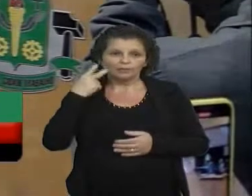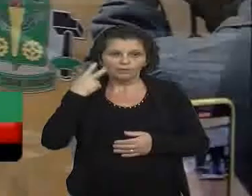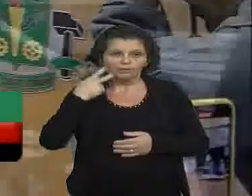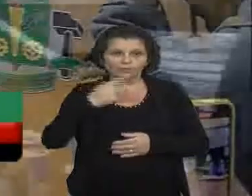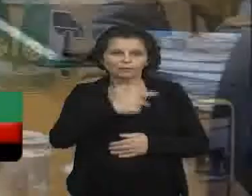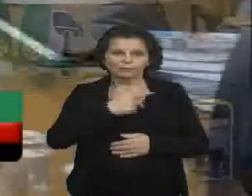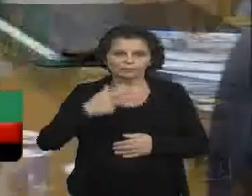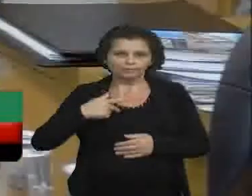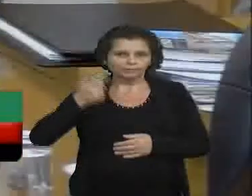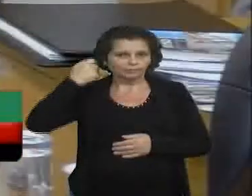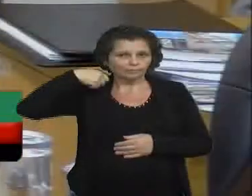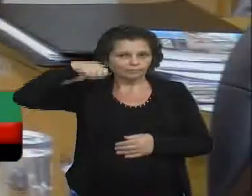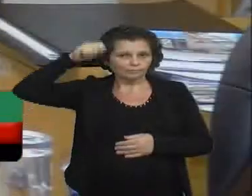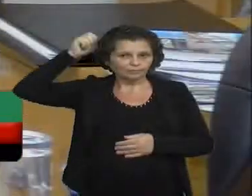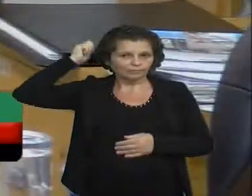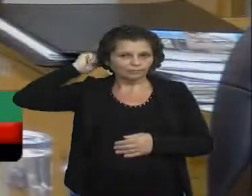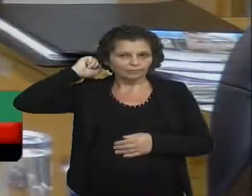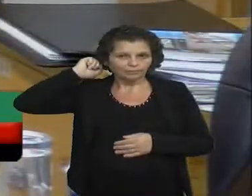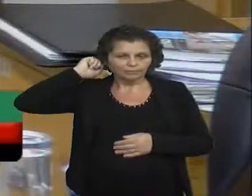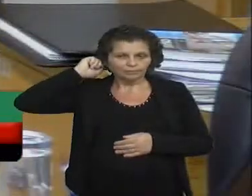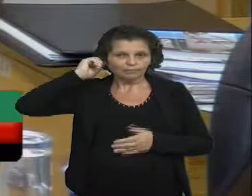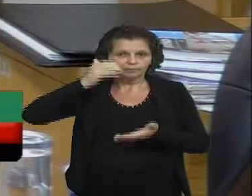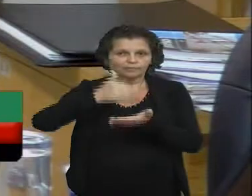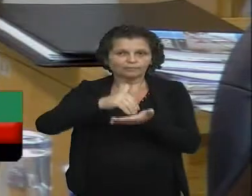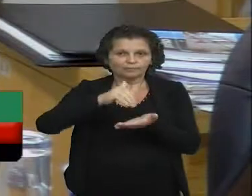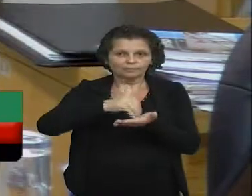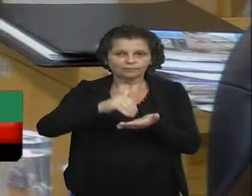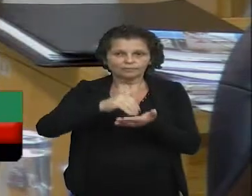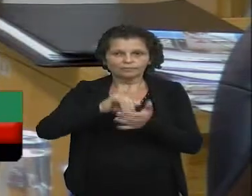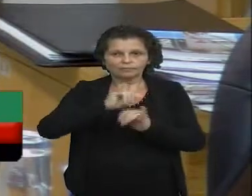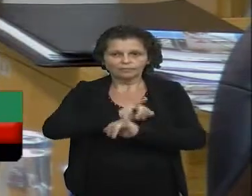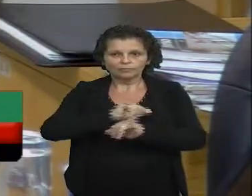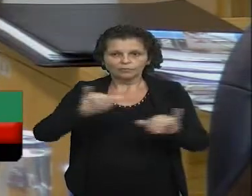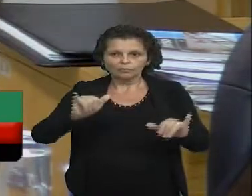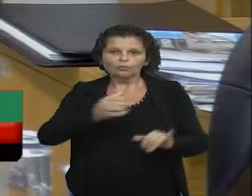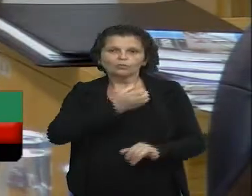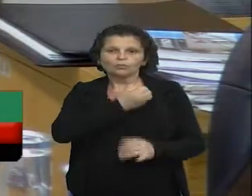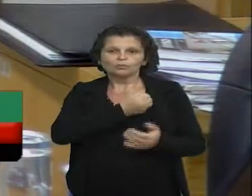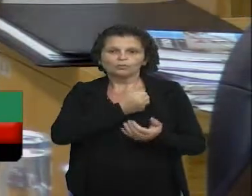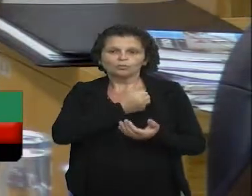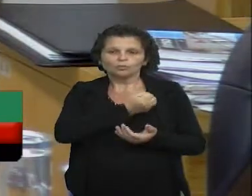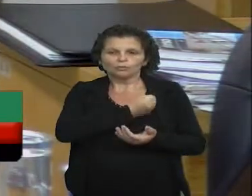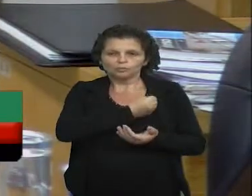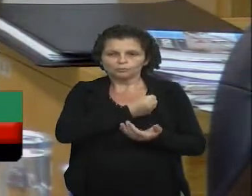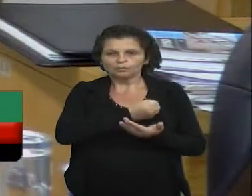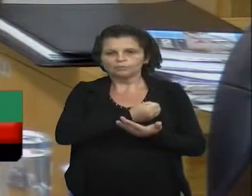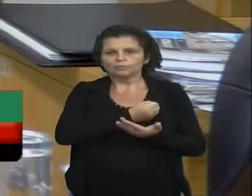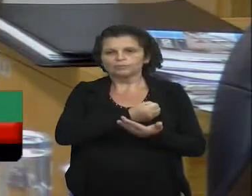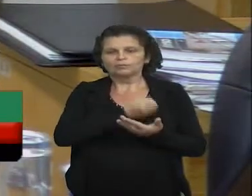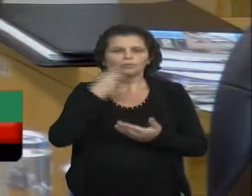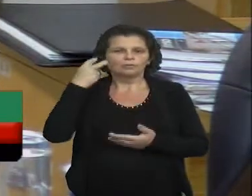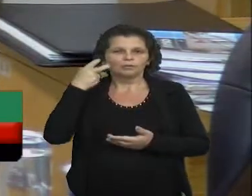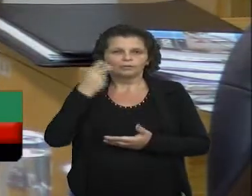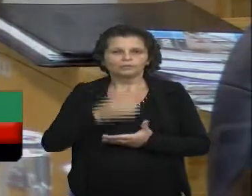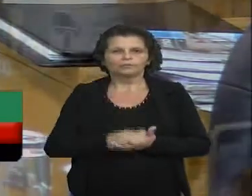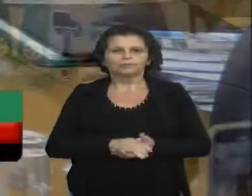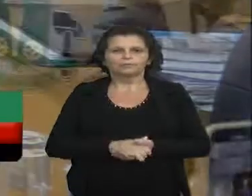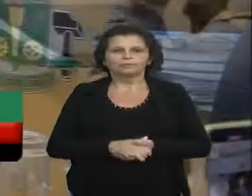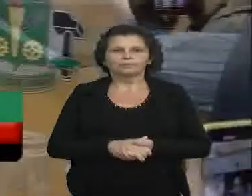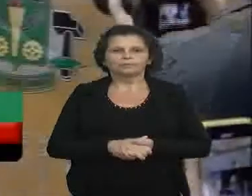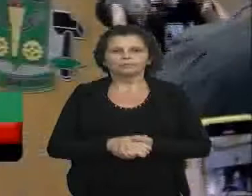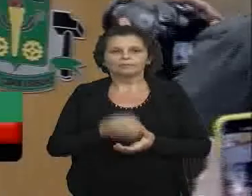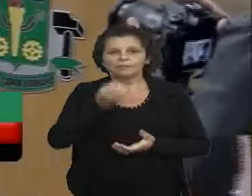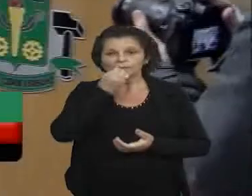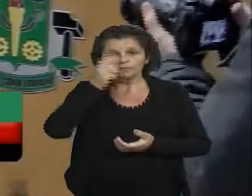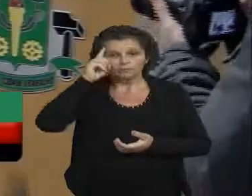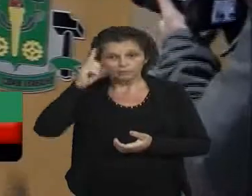pastora Cristiane, que está na primeira secretaria, que anuncie o número de vereadores presente no plenário. Bom dia,